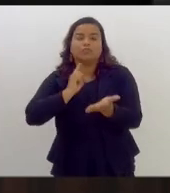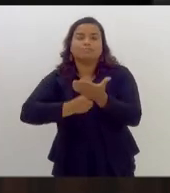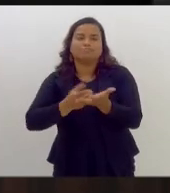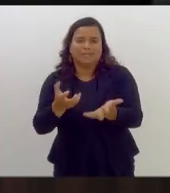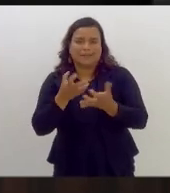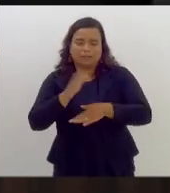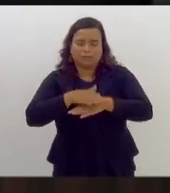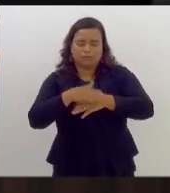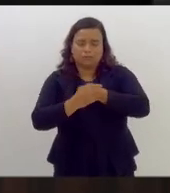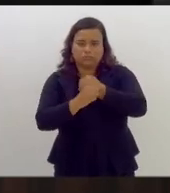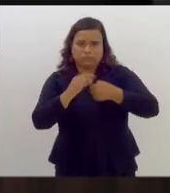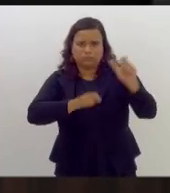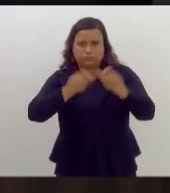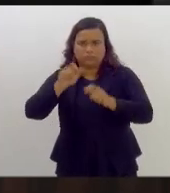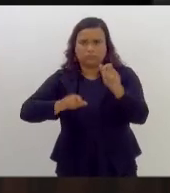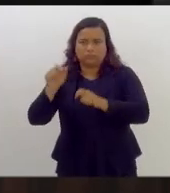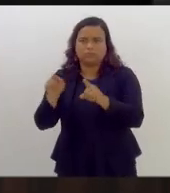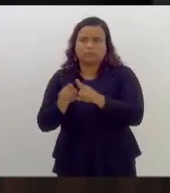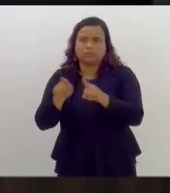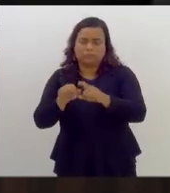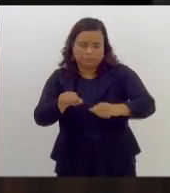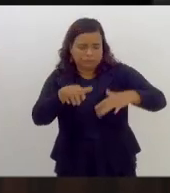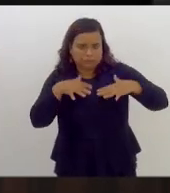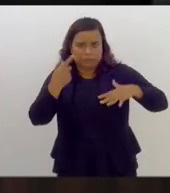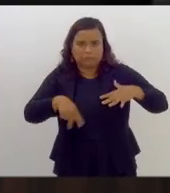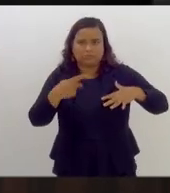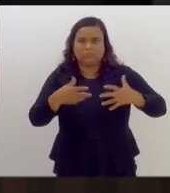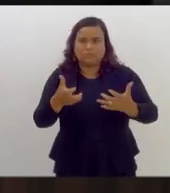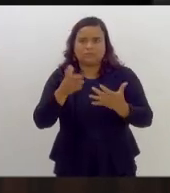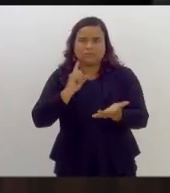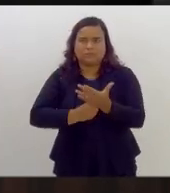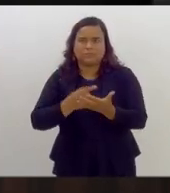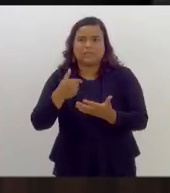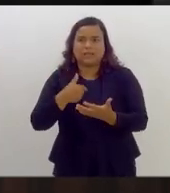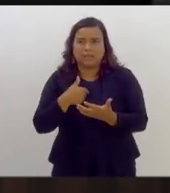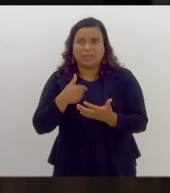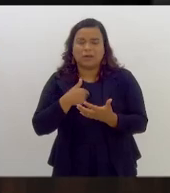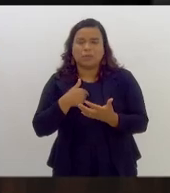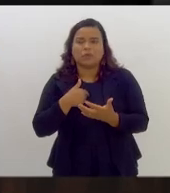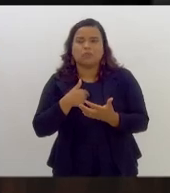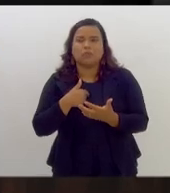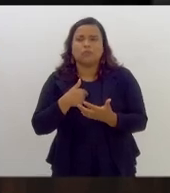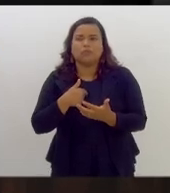os autores e com o plenário que eu vou cantar